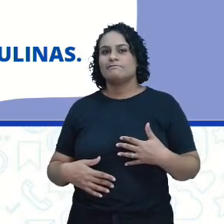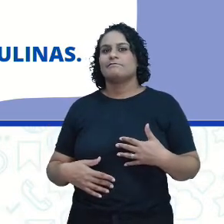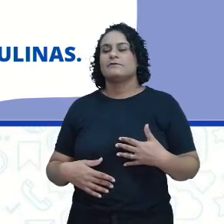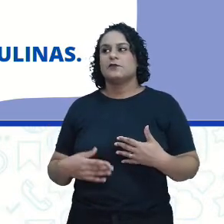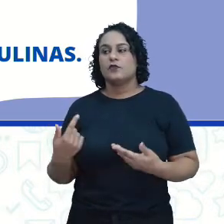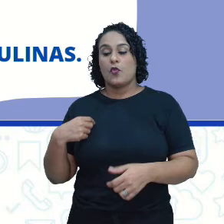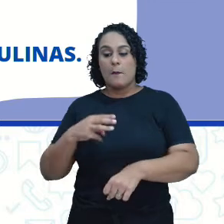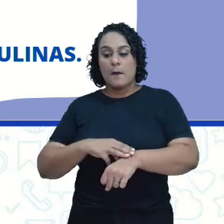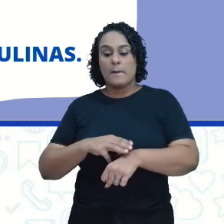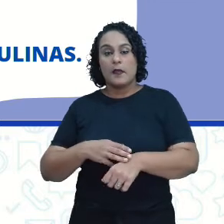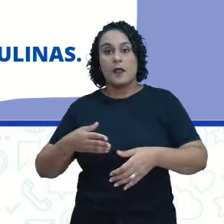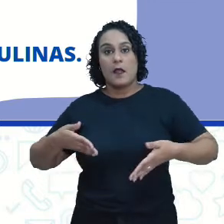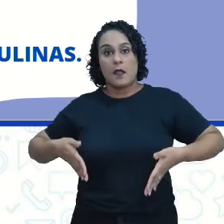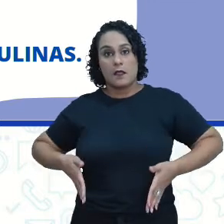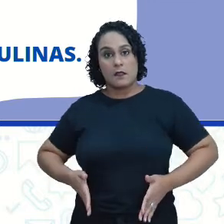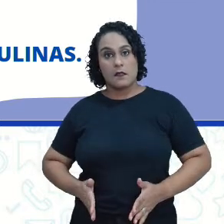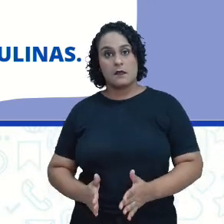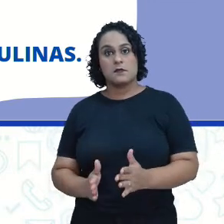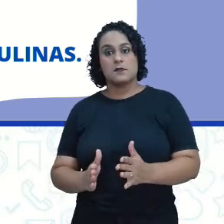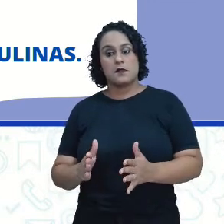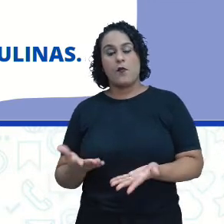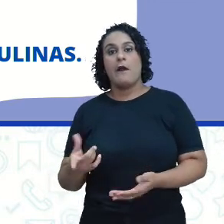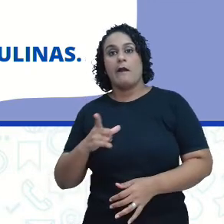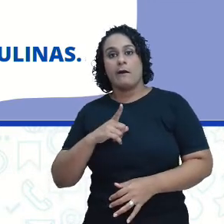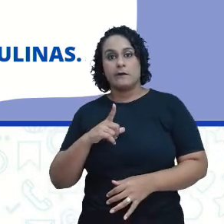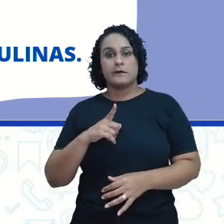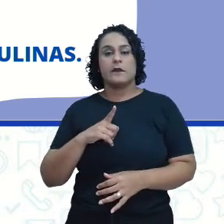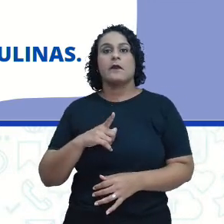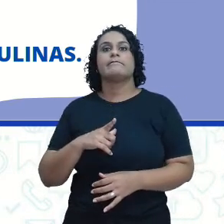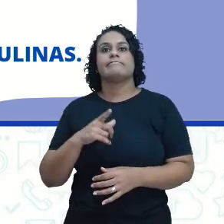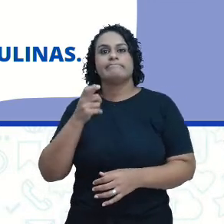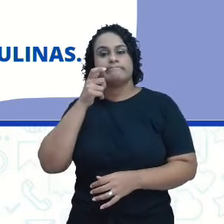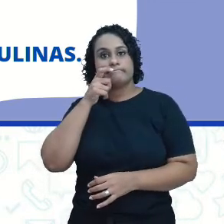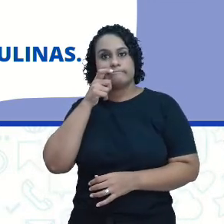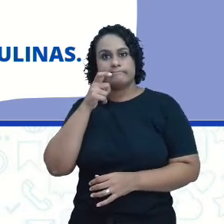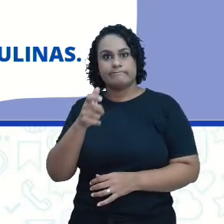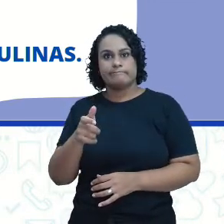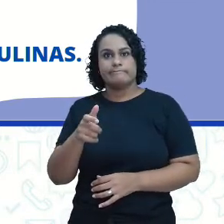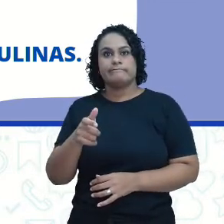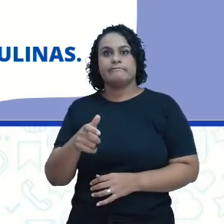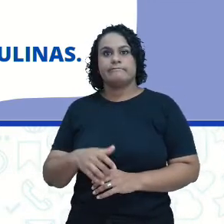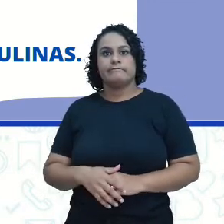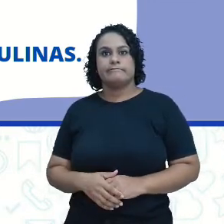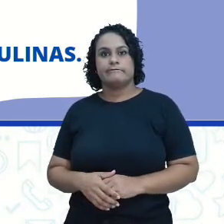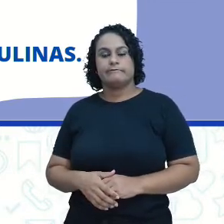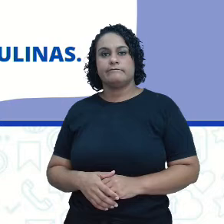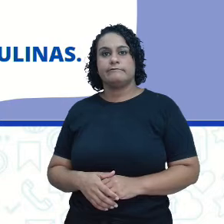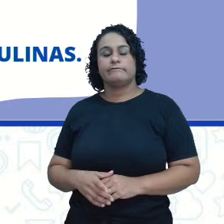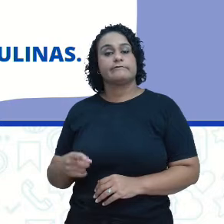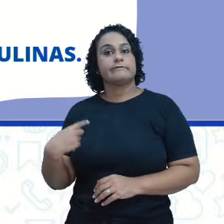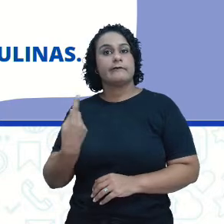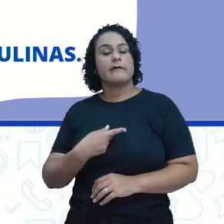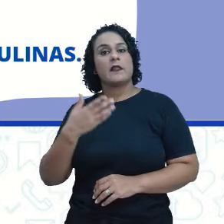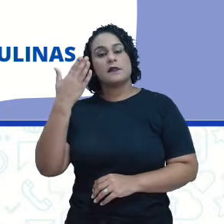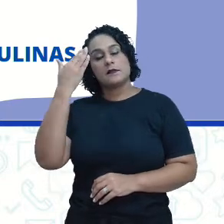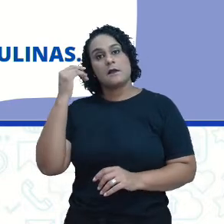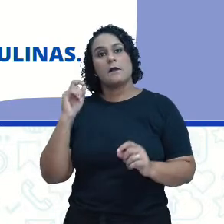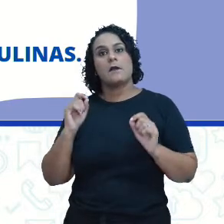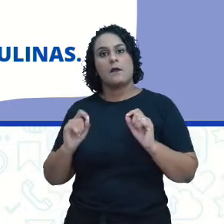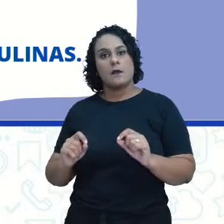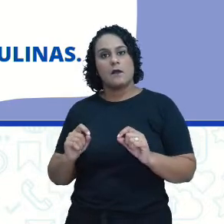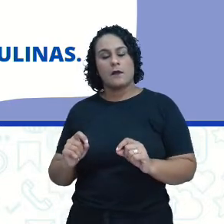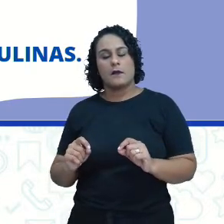gestação, quando ainda estávamos no útero da nossa mãe. É bem interessante em relação a isso, a gente saber que no momento que a